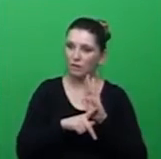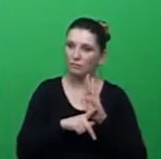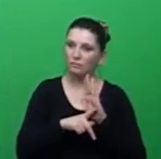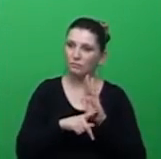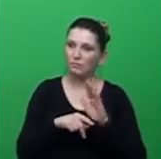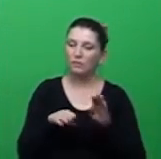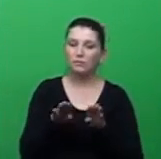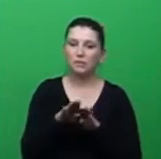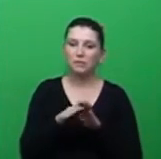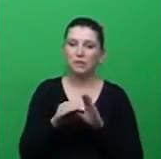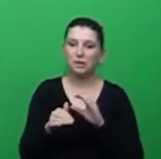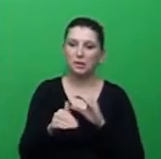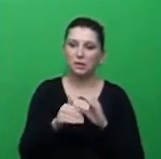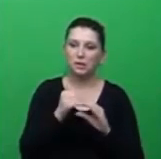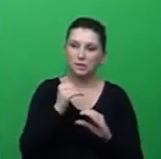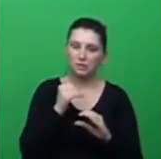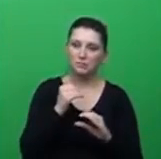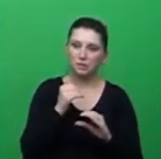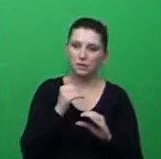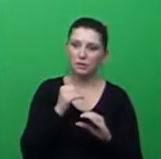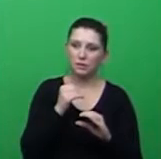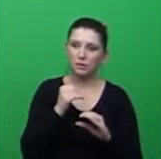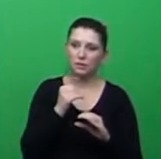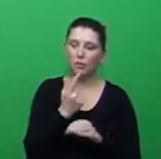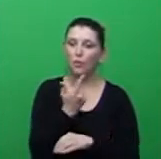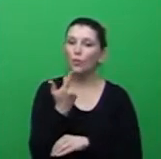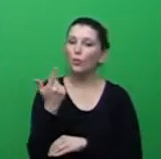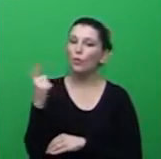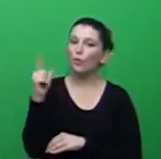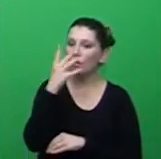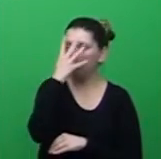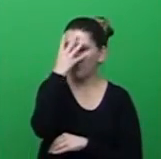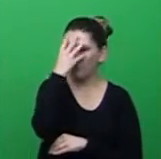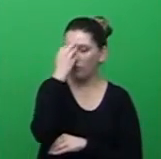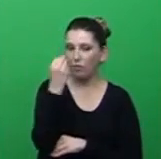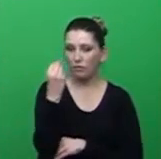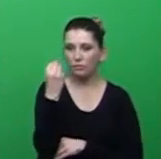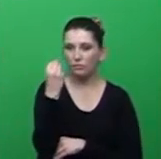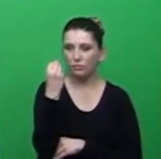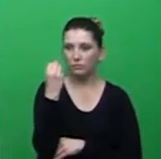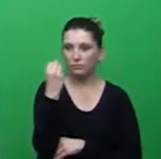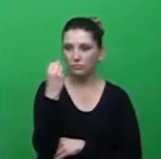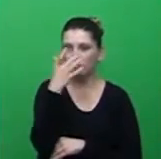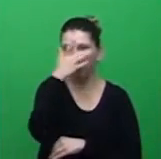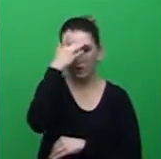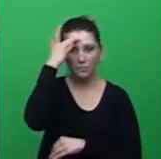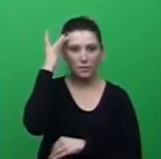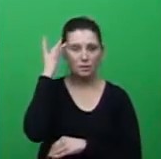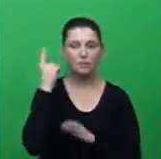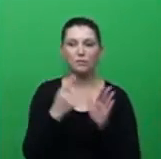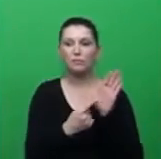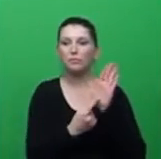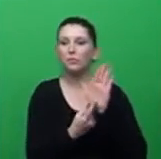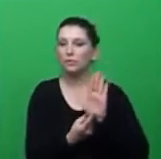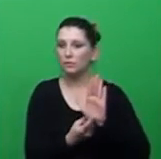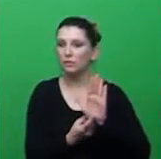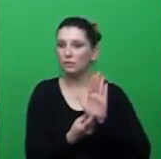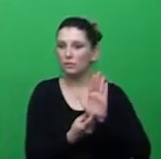no meu WhatsApp e no meu Face uma outra foto de um lojista que mostrou a situação agora à